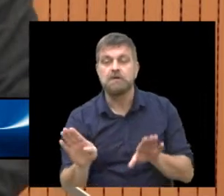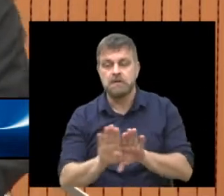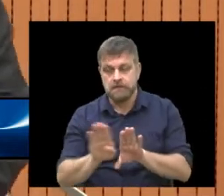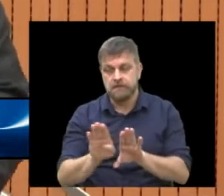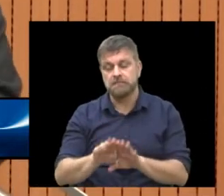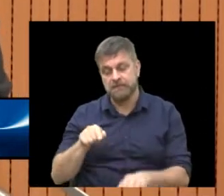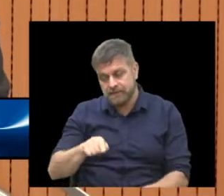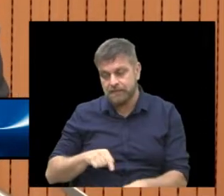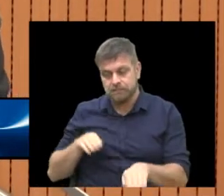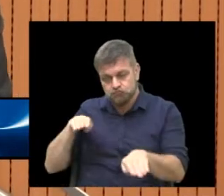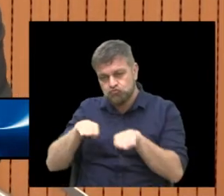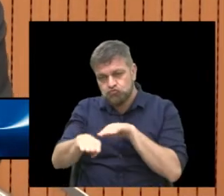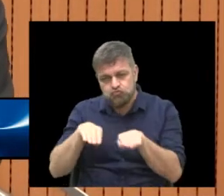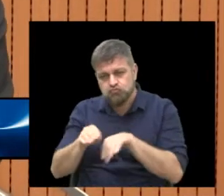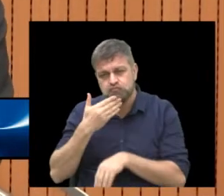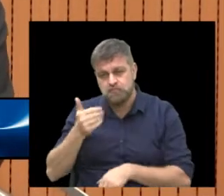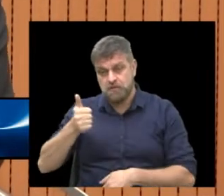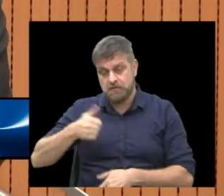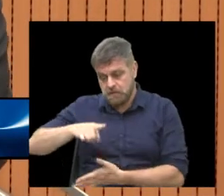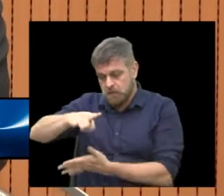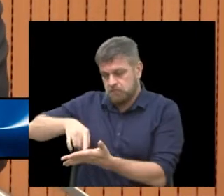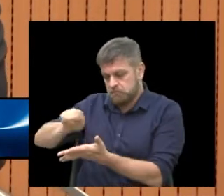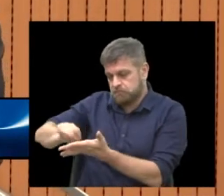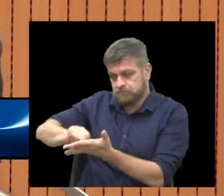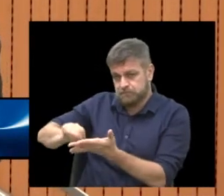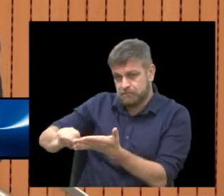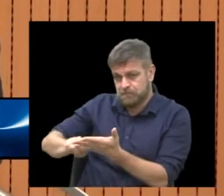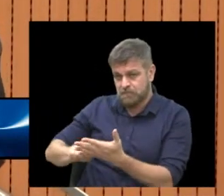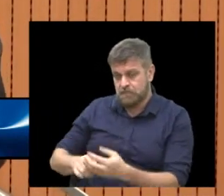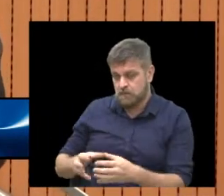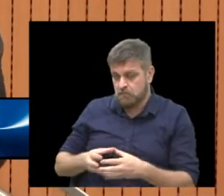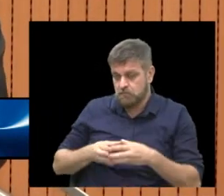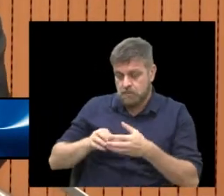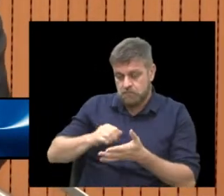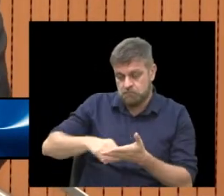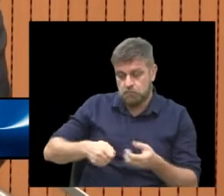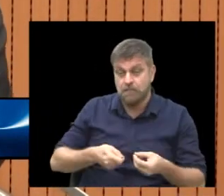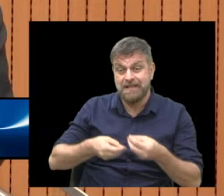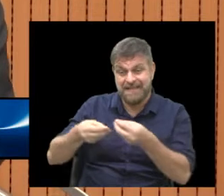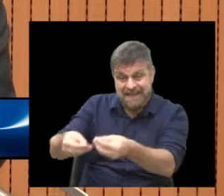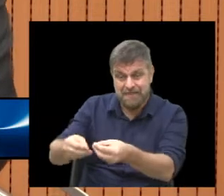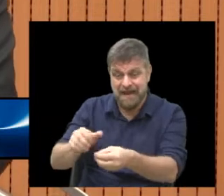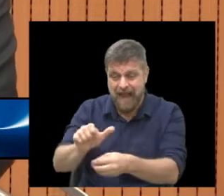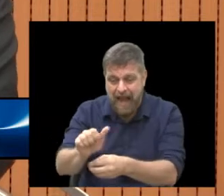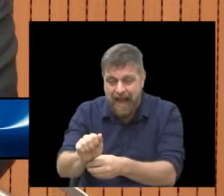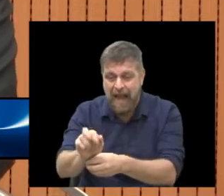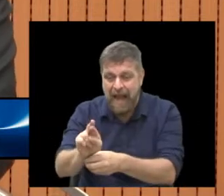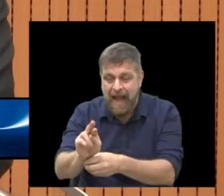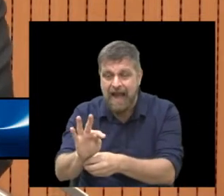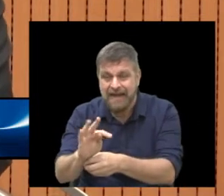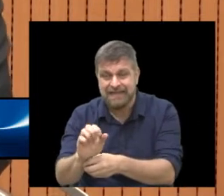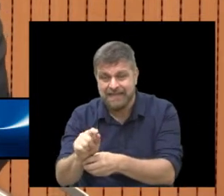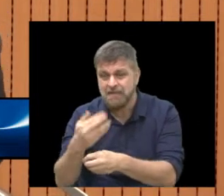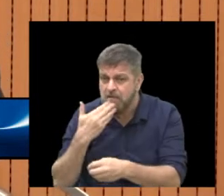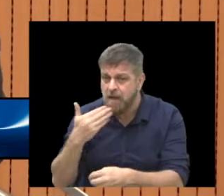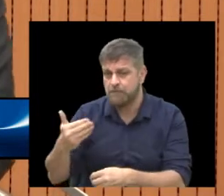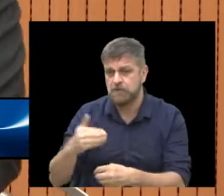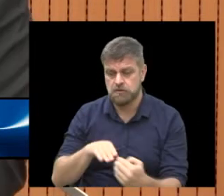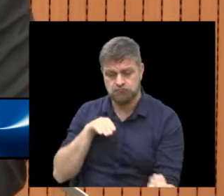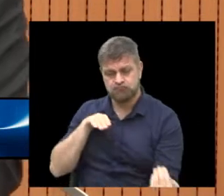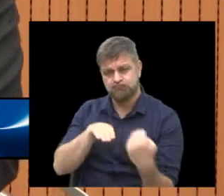Campinas. Então, essa minha moção, ela apela para a Artesp, para que seja liberado o